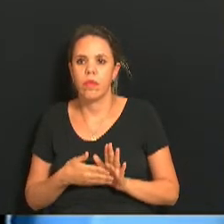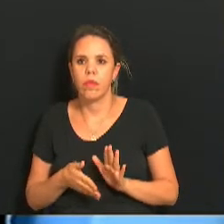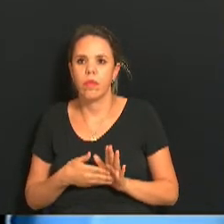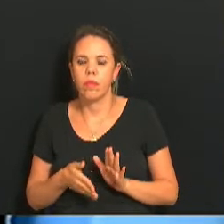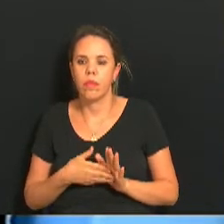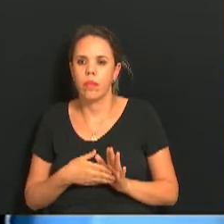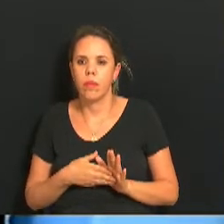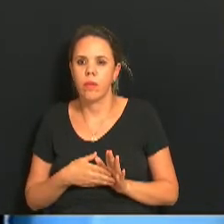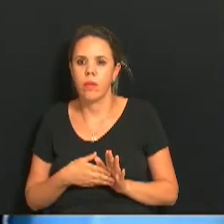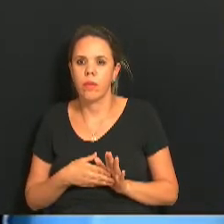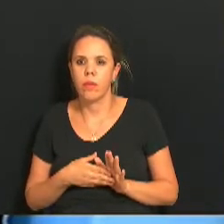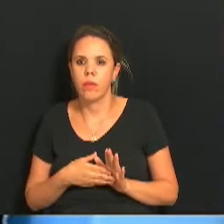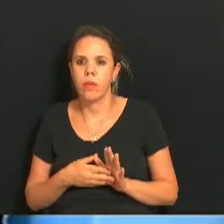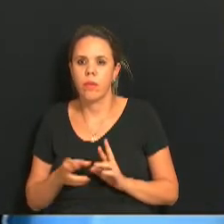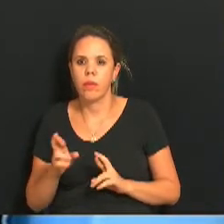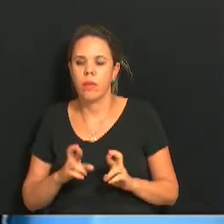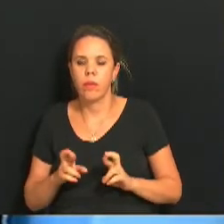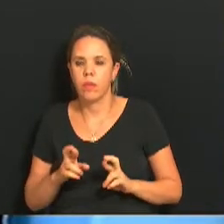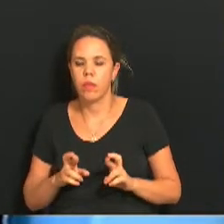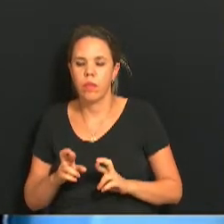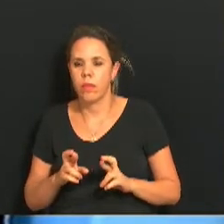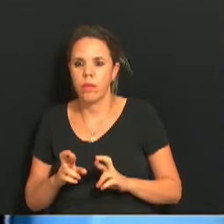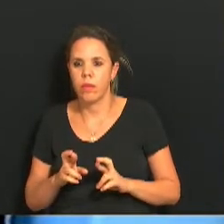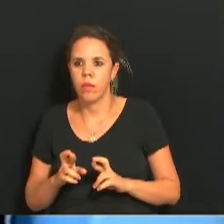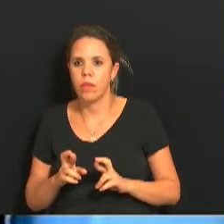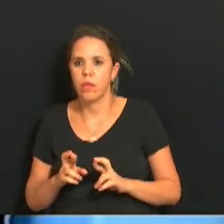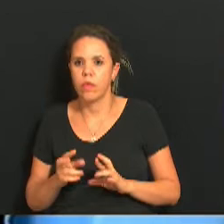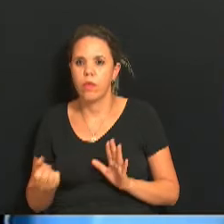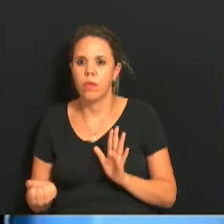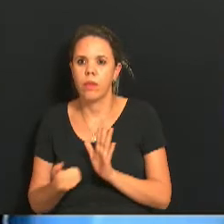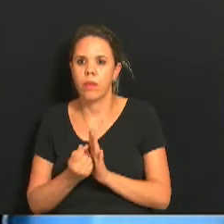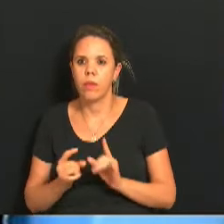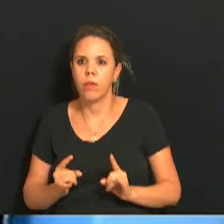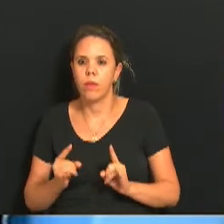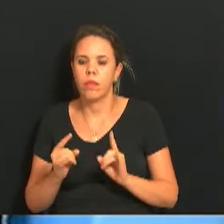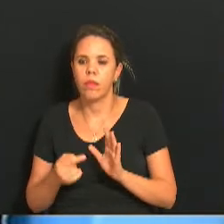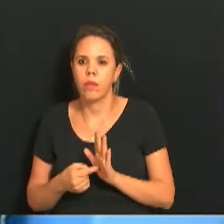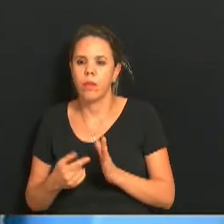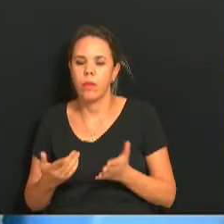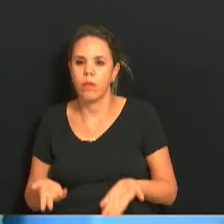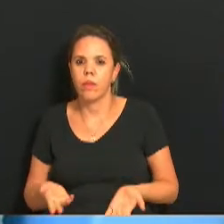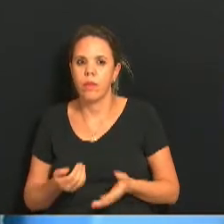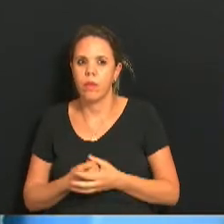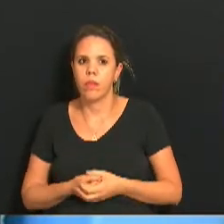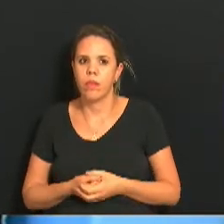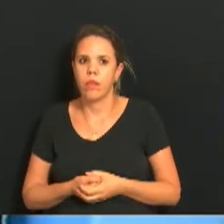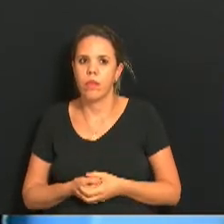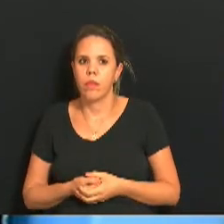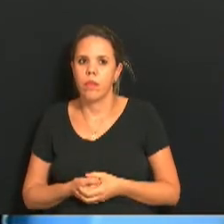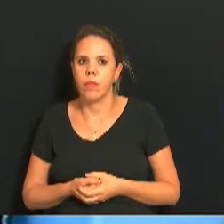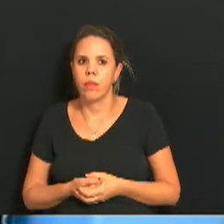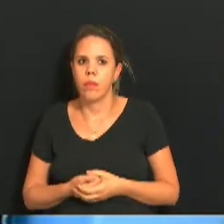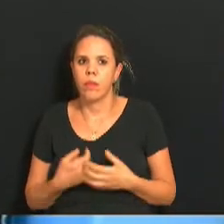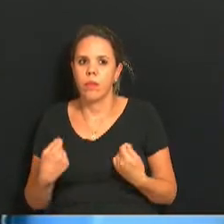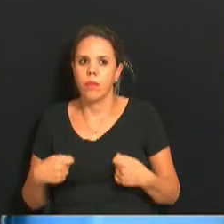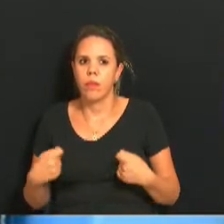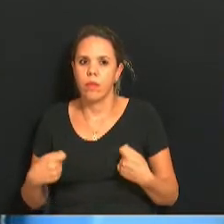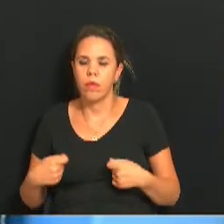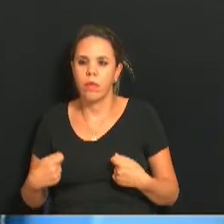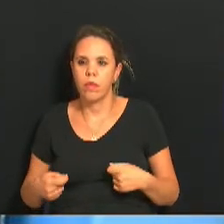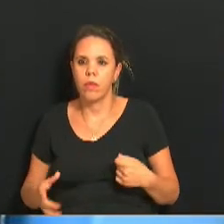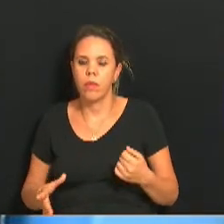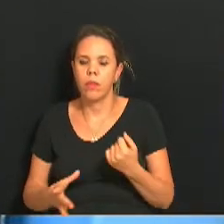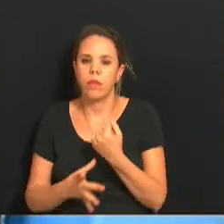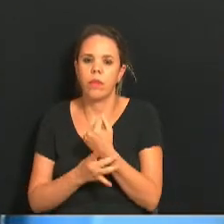protegida nessa nessa soluções de rolamentos em foram apresentados e revisões dessas necessárias para a segurança